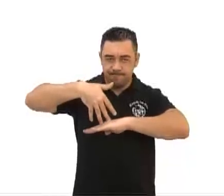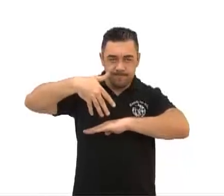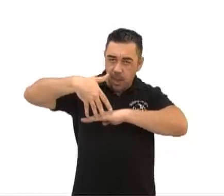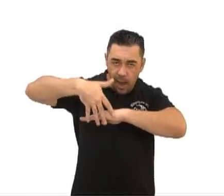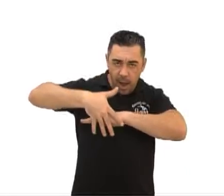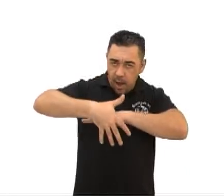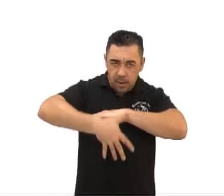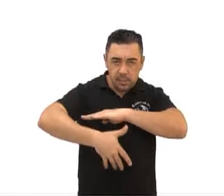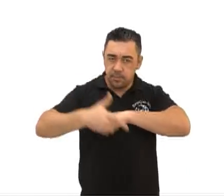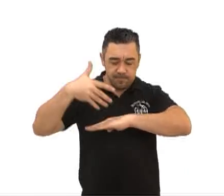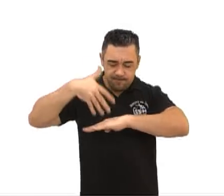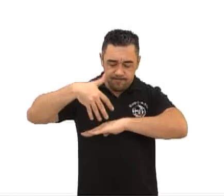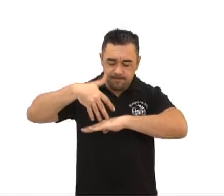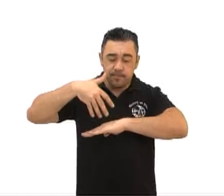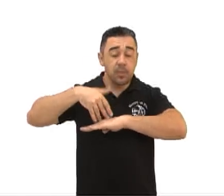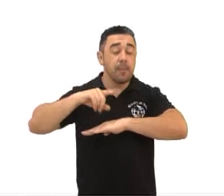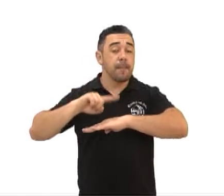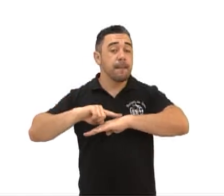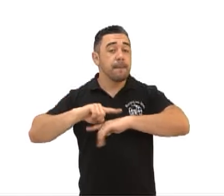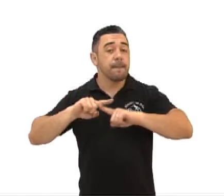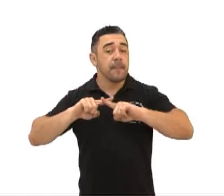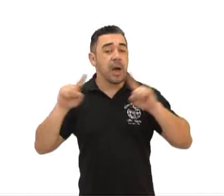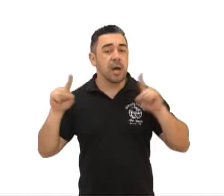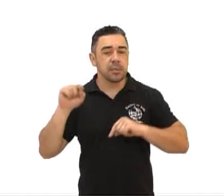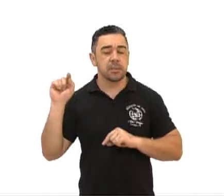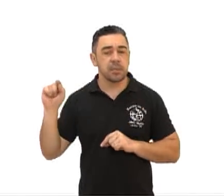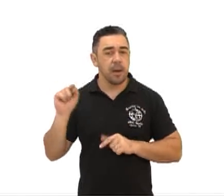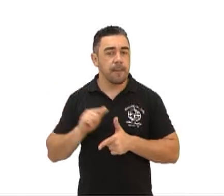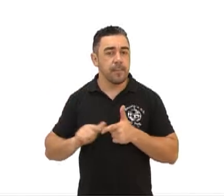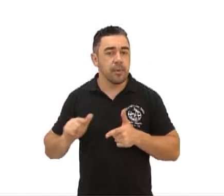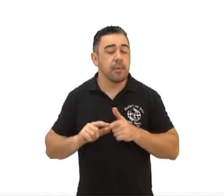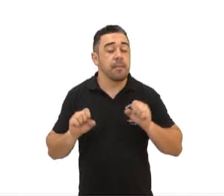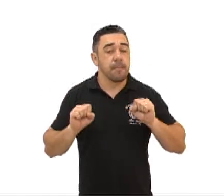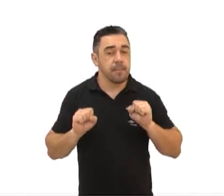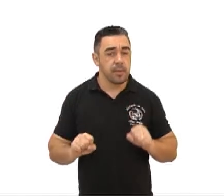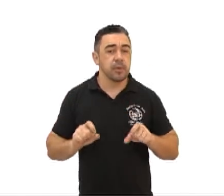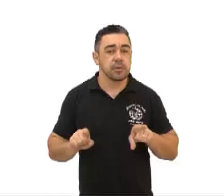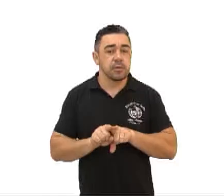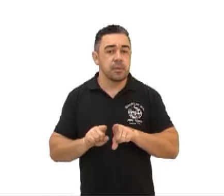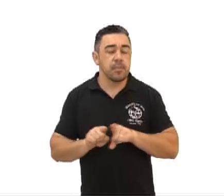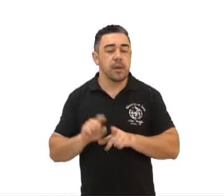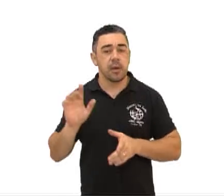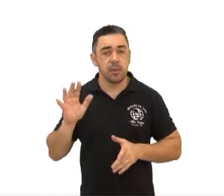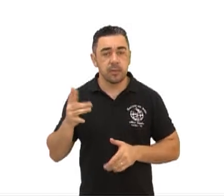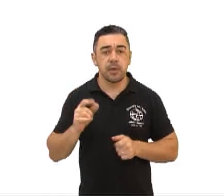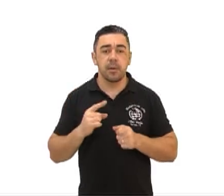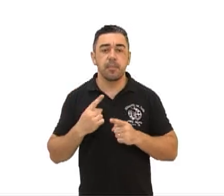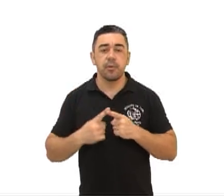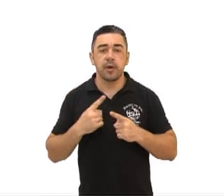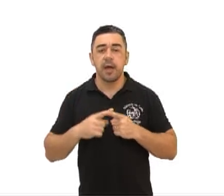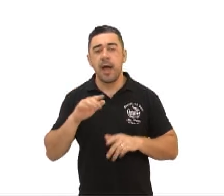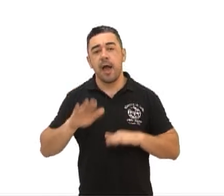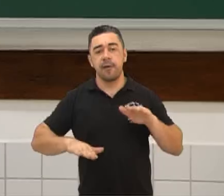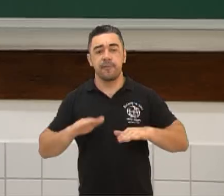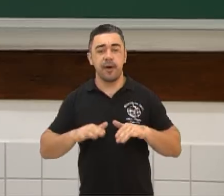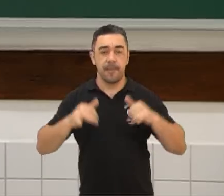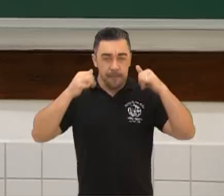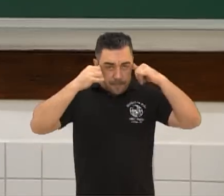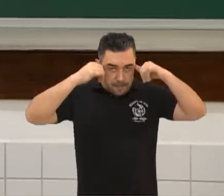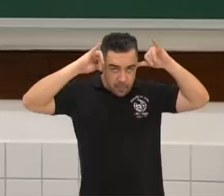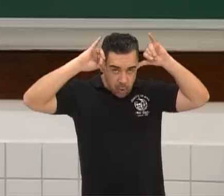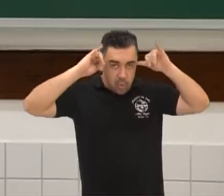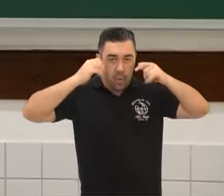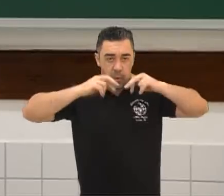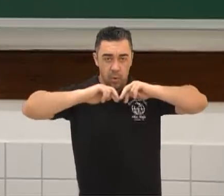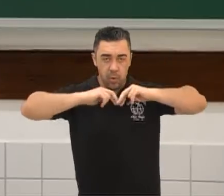Mas essa compactação, ela também pode ser causada por causa dos rebanhos, né, das